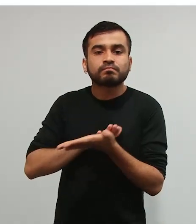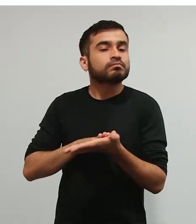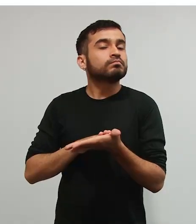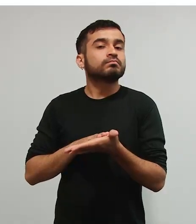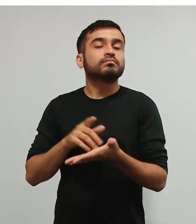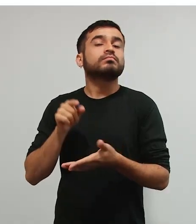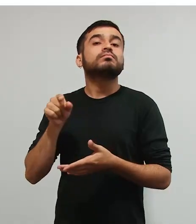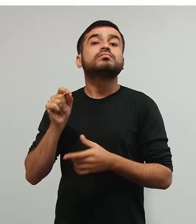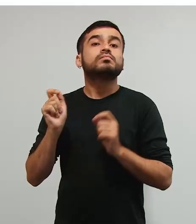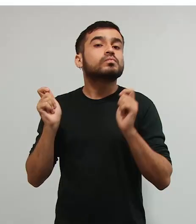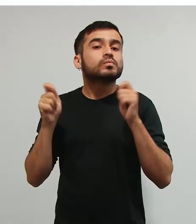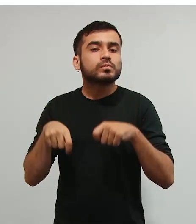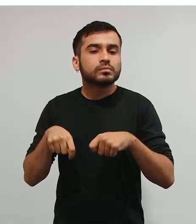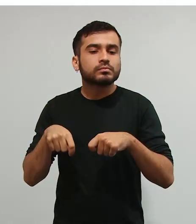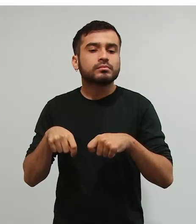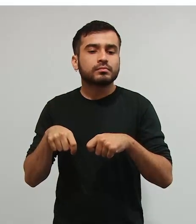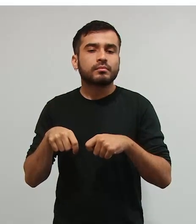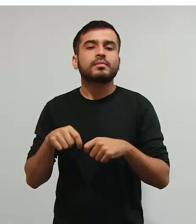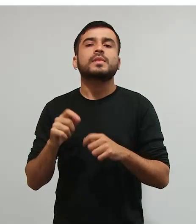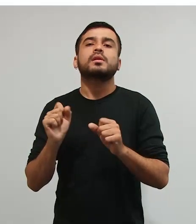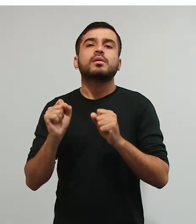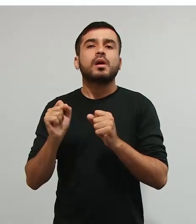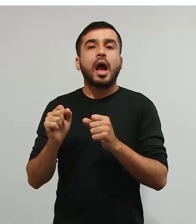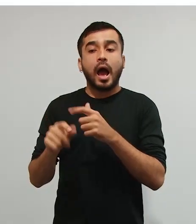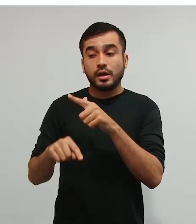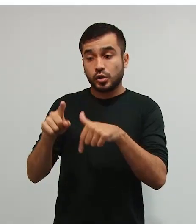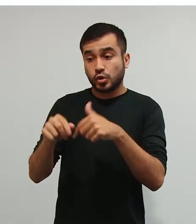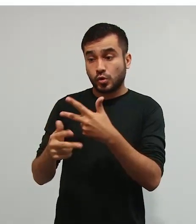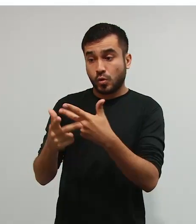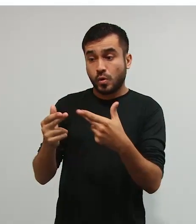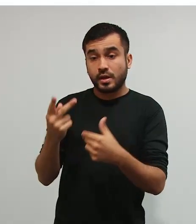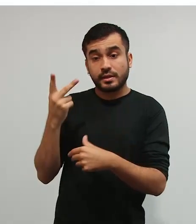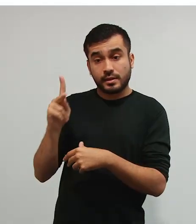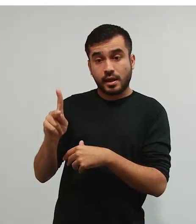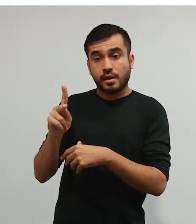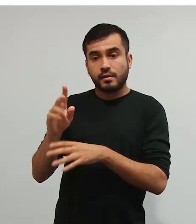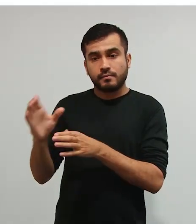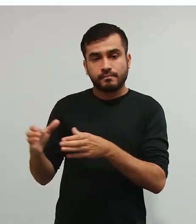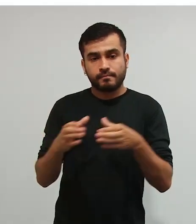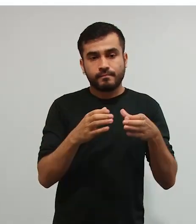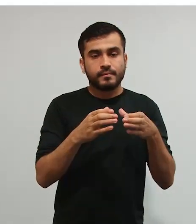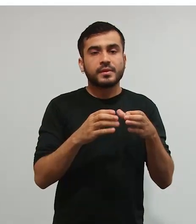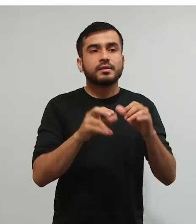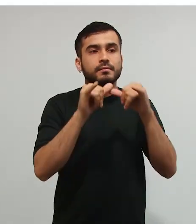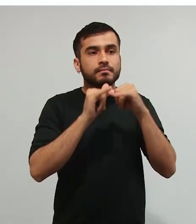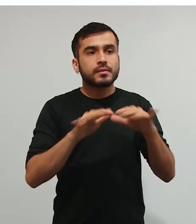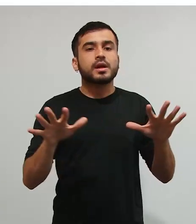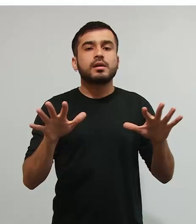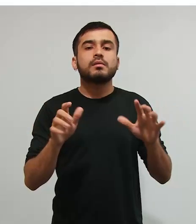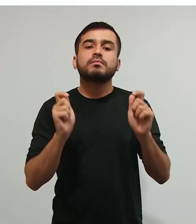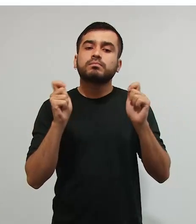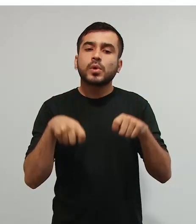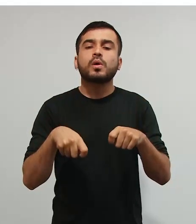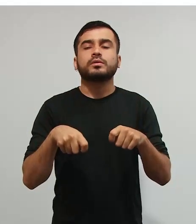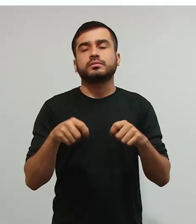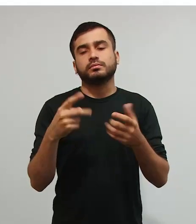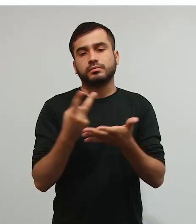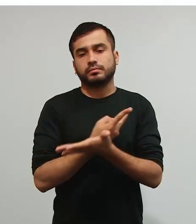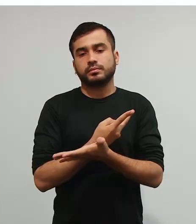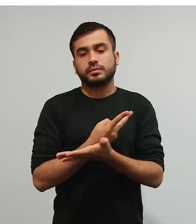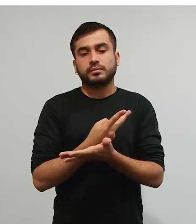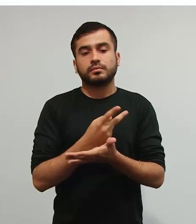execução. Ele pode ter os bens dele penhorado e a penhora pode recair em qualquer bem do